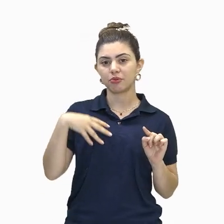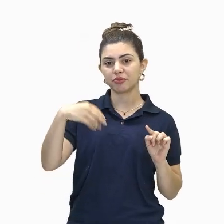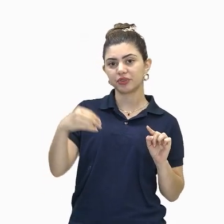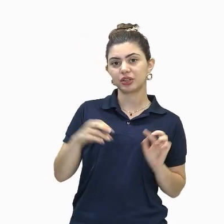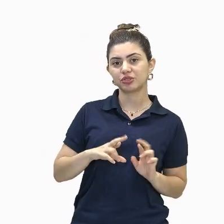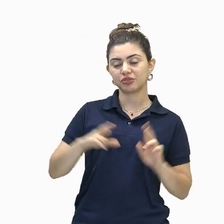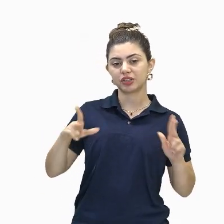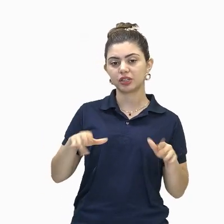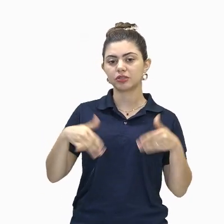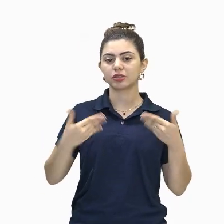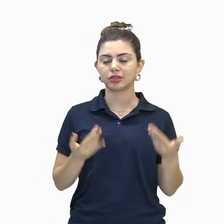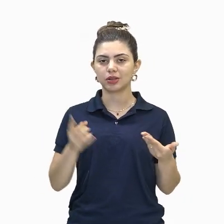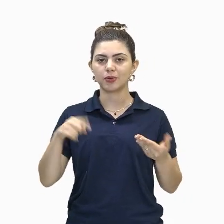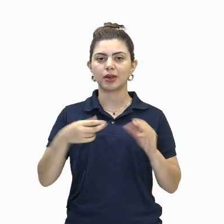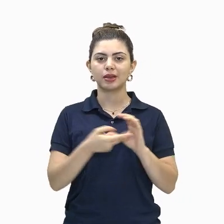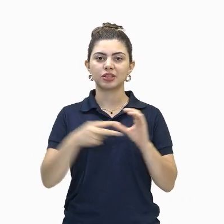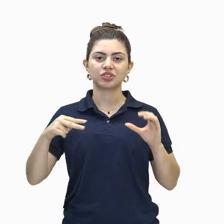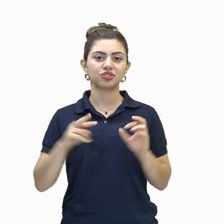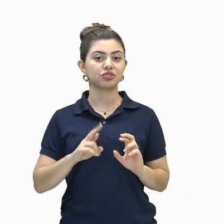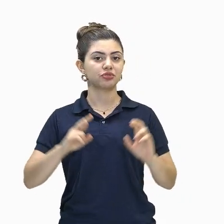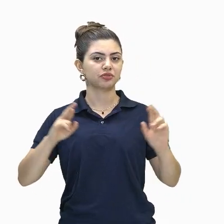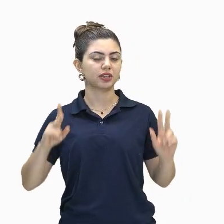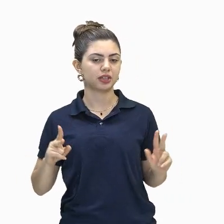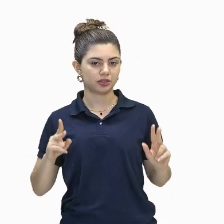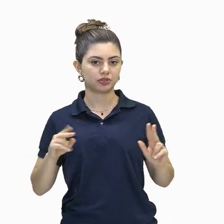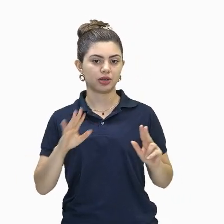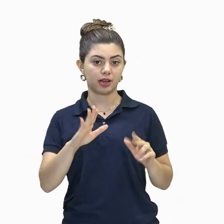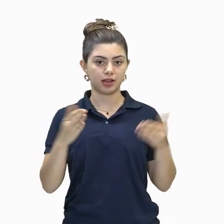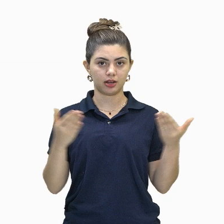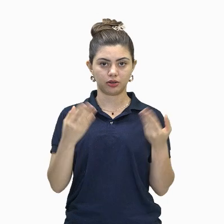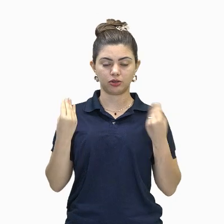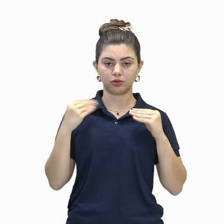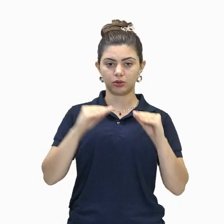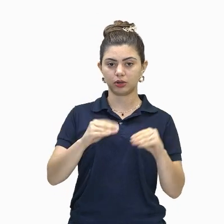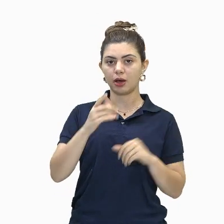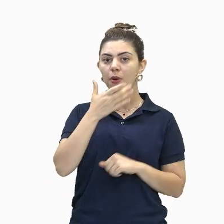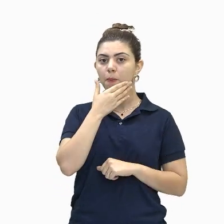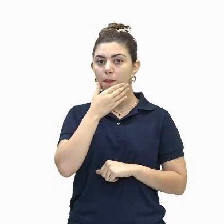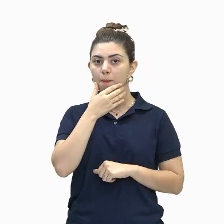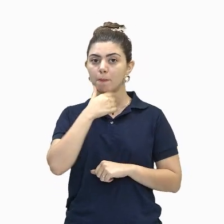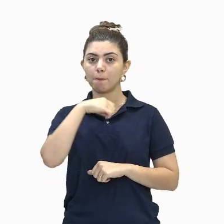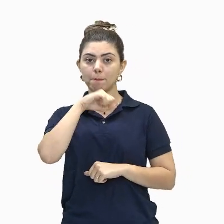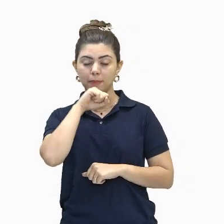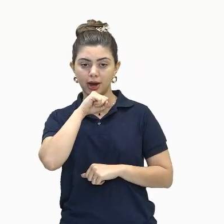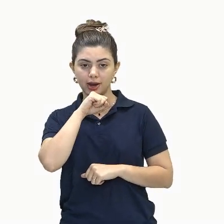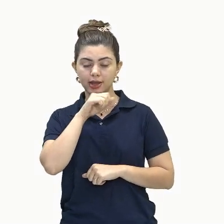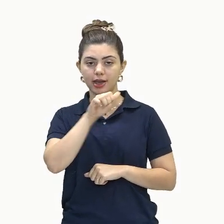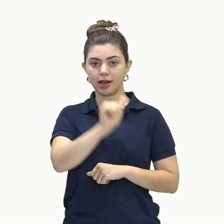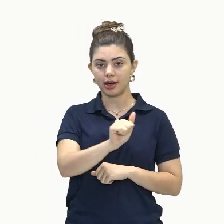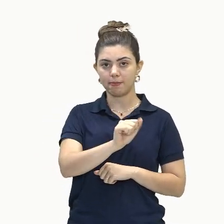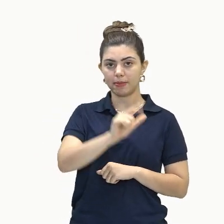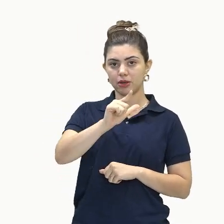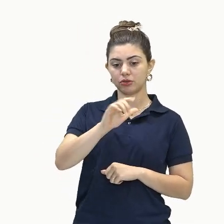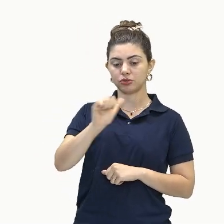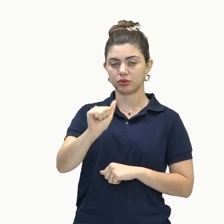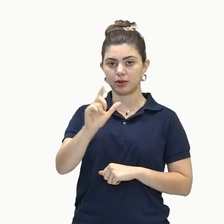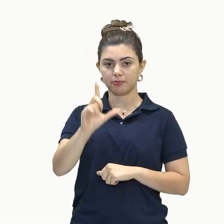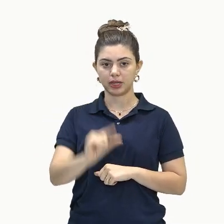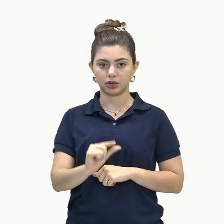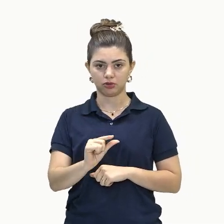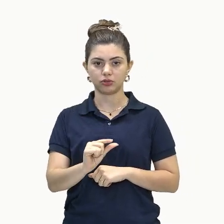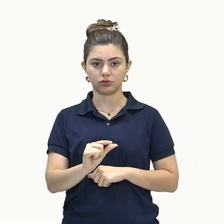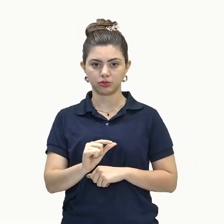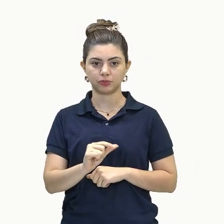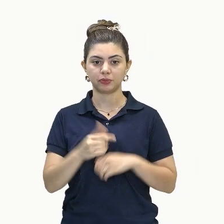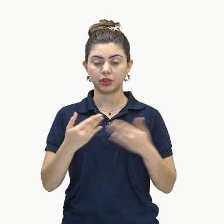ser heterozigotos. Então, a gente vai usar azão, azinho para os pais. E todo mundo aqui que é